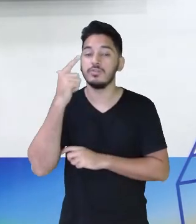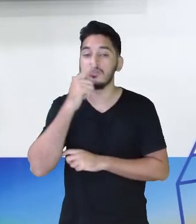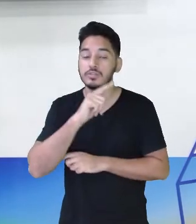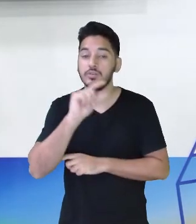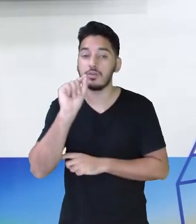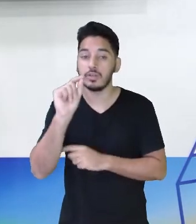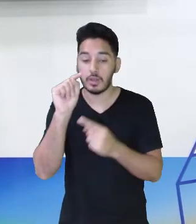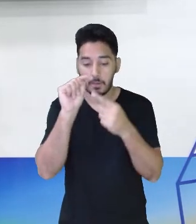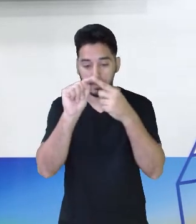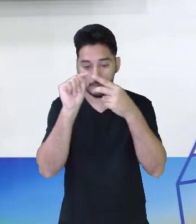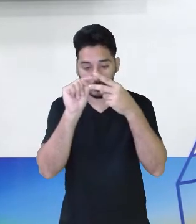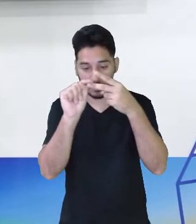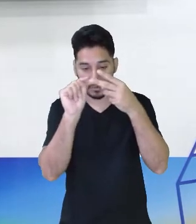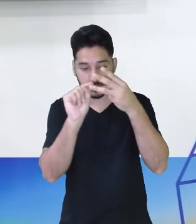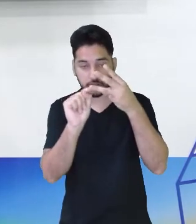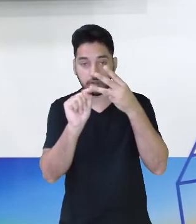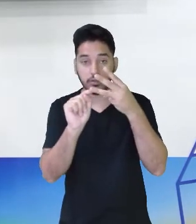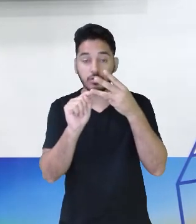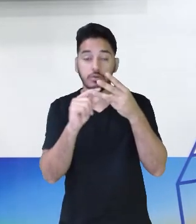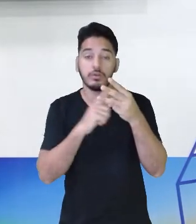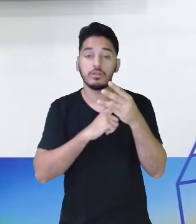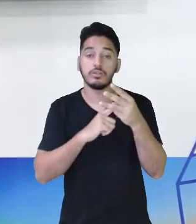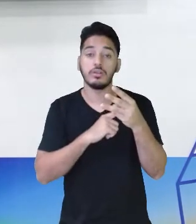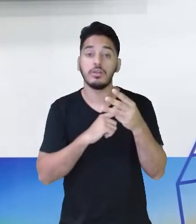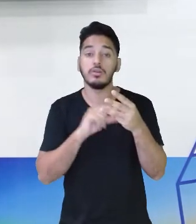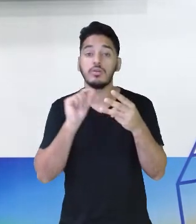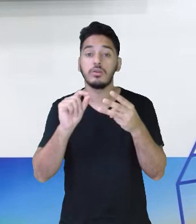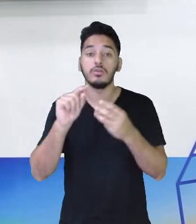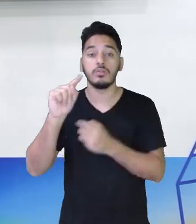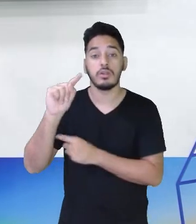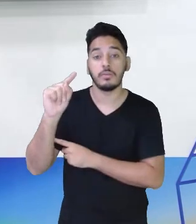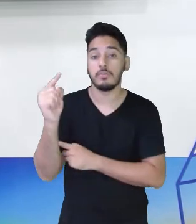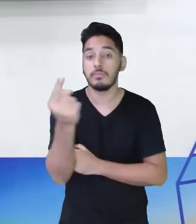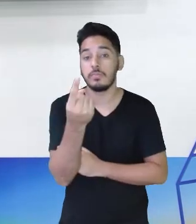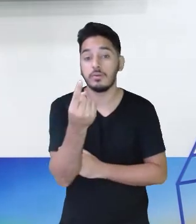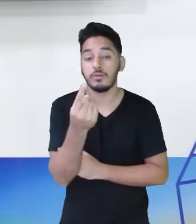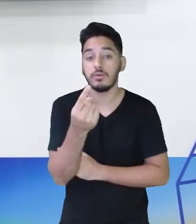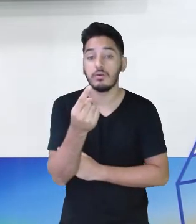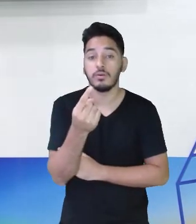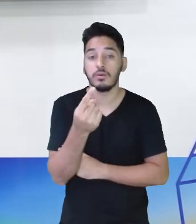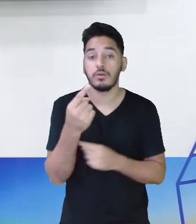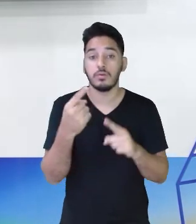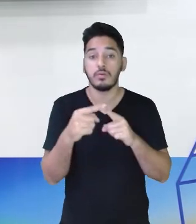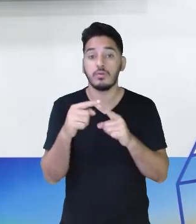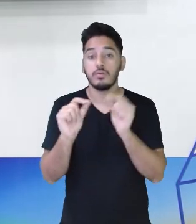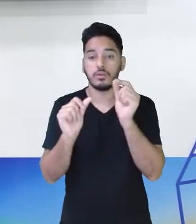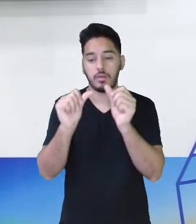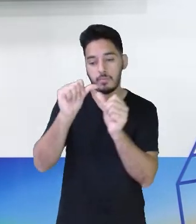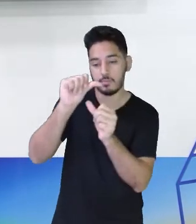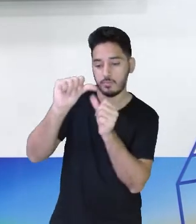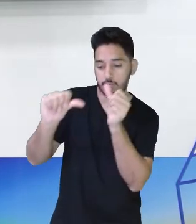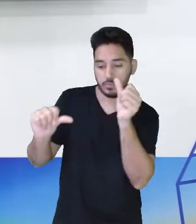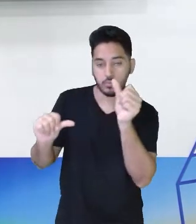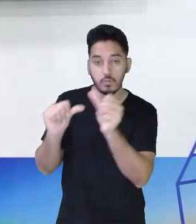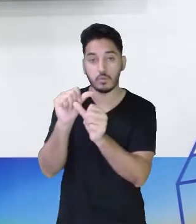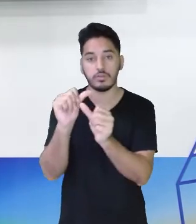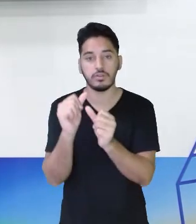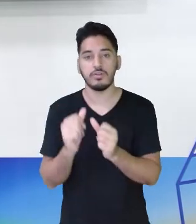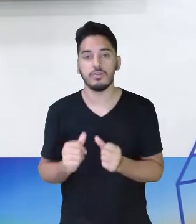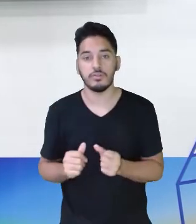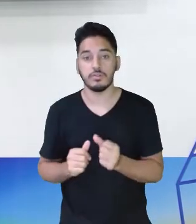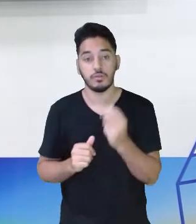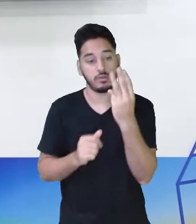colocar pontinho nos números quando a gente está em 1000, porque é quando troca a primeira classe. Então,